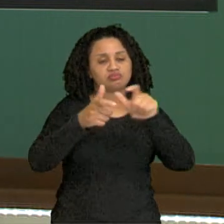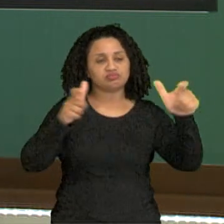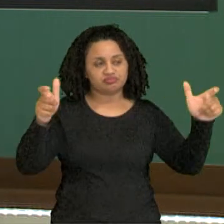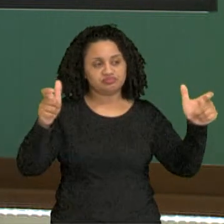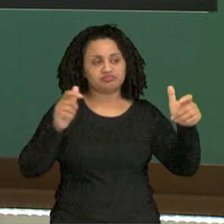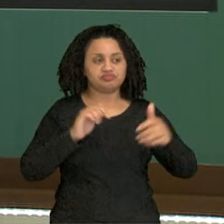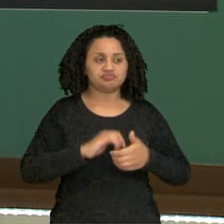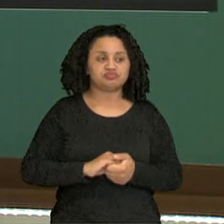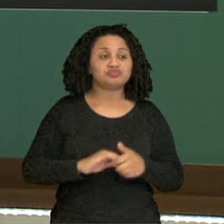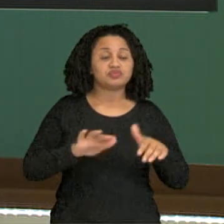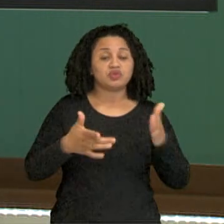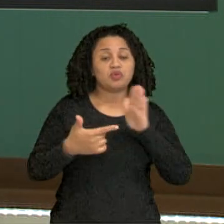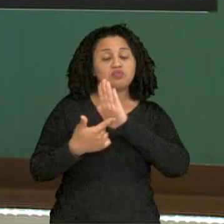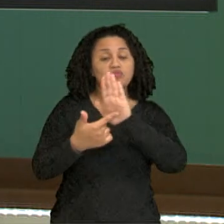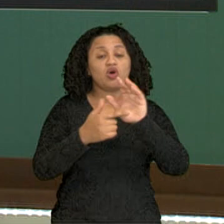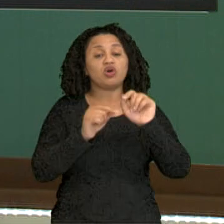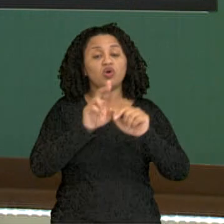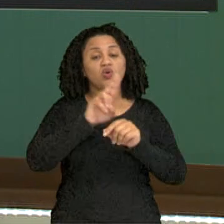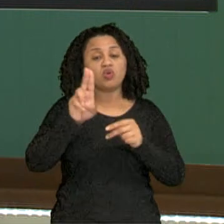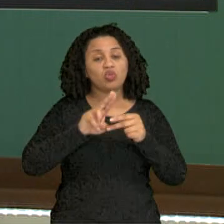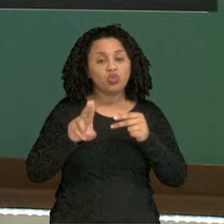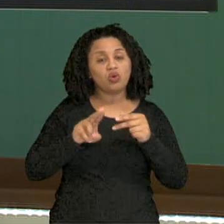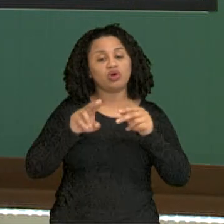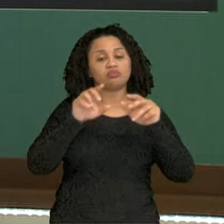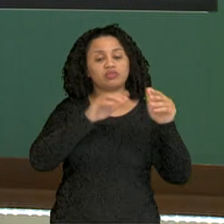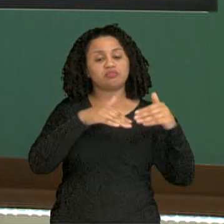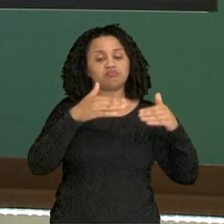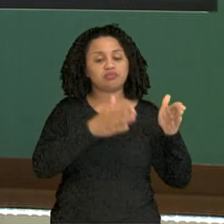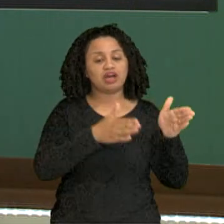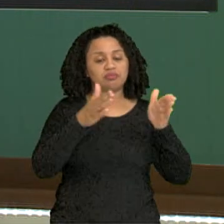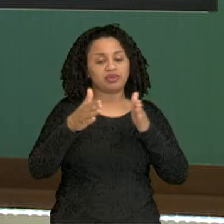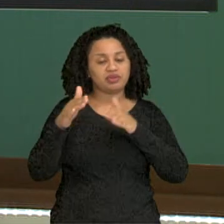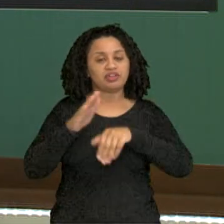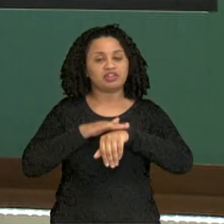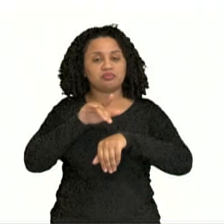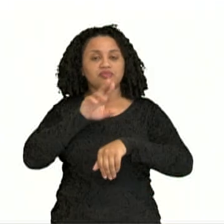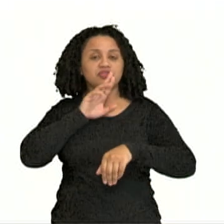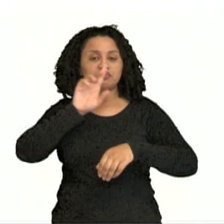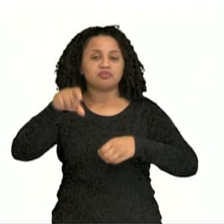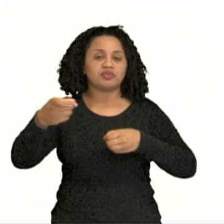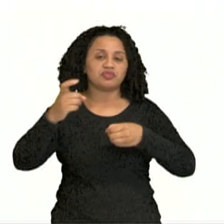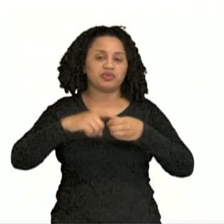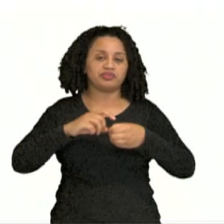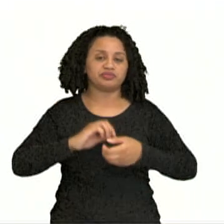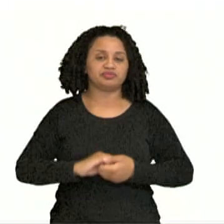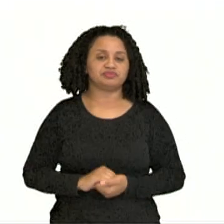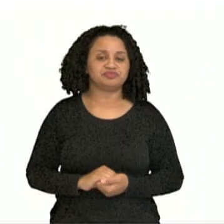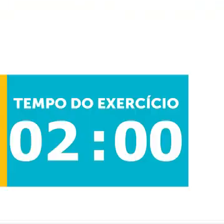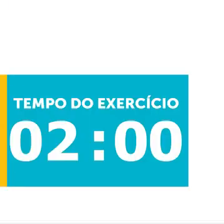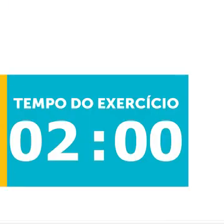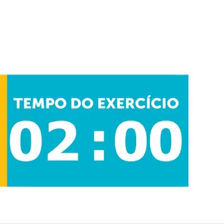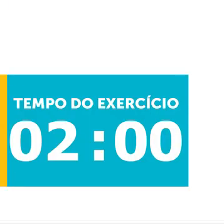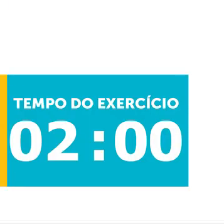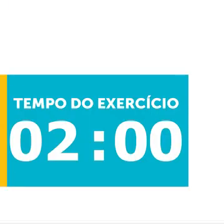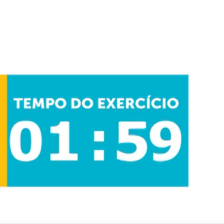briófitas. Indique o nome de cada uma dessas fases. Então vou dar um tempinho para vocês e eu já retorno.